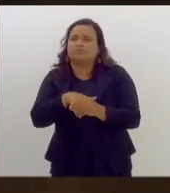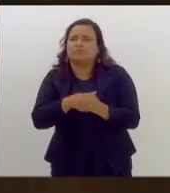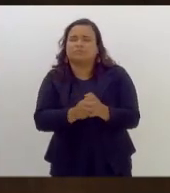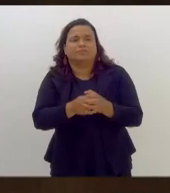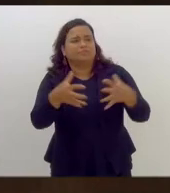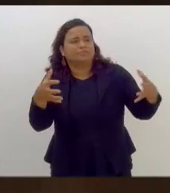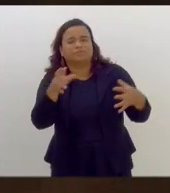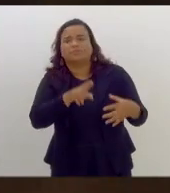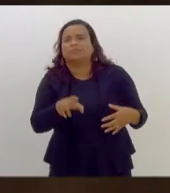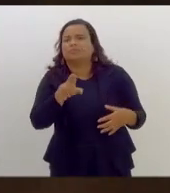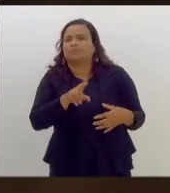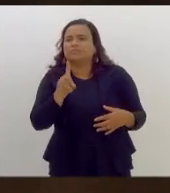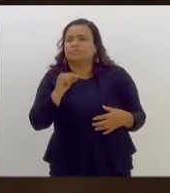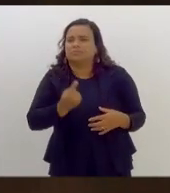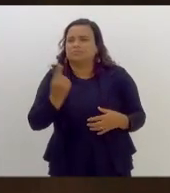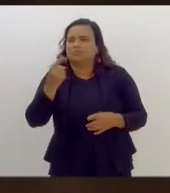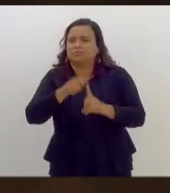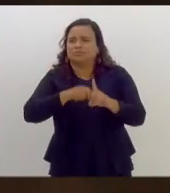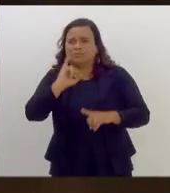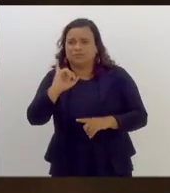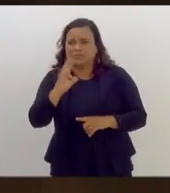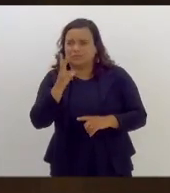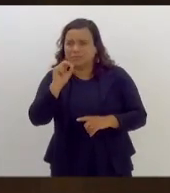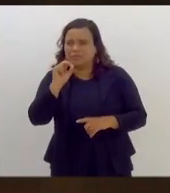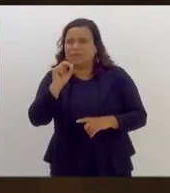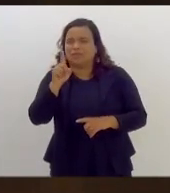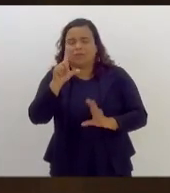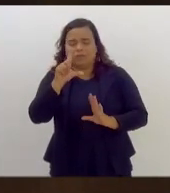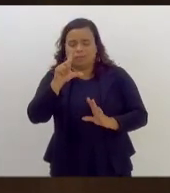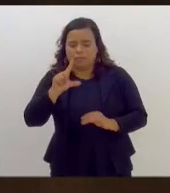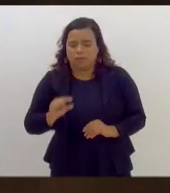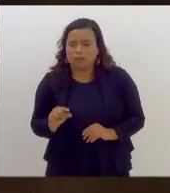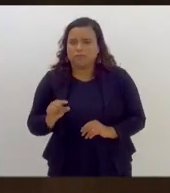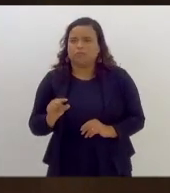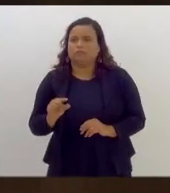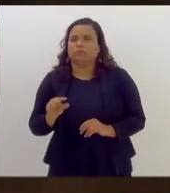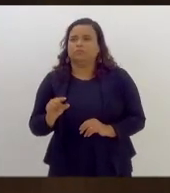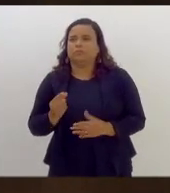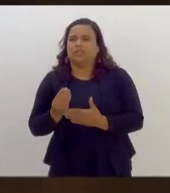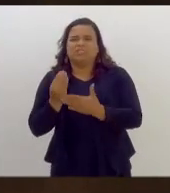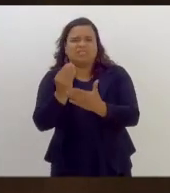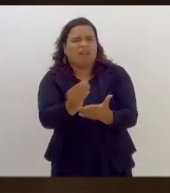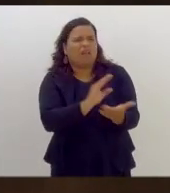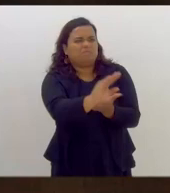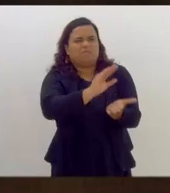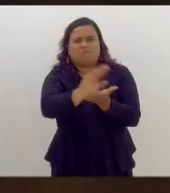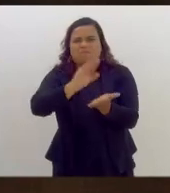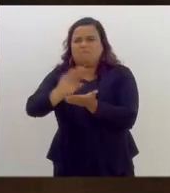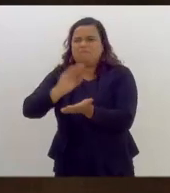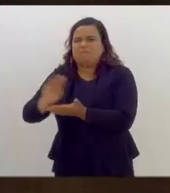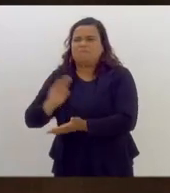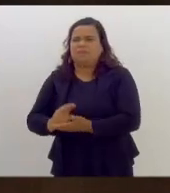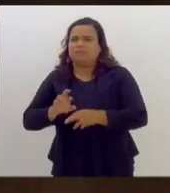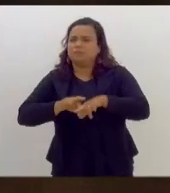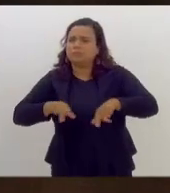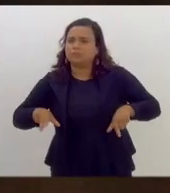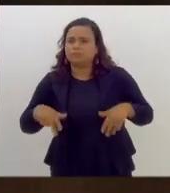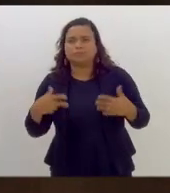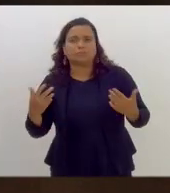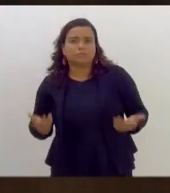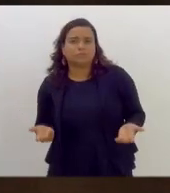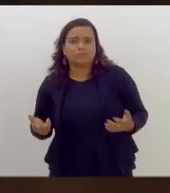Em 1º de julho você reduzia a alíquota da auxílio e escambau a 4. E